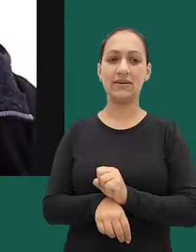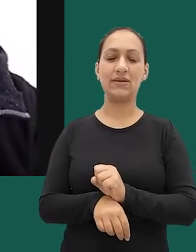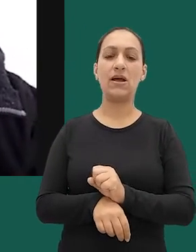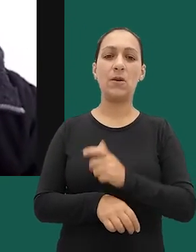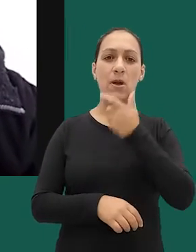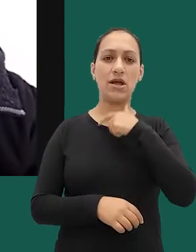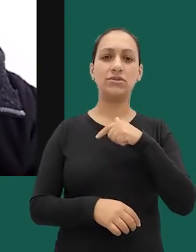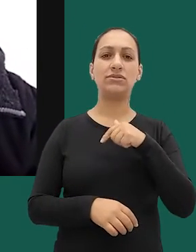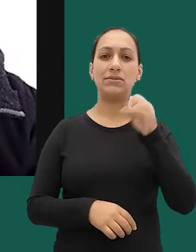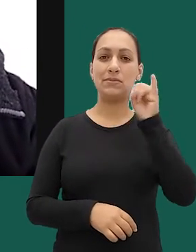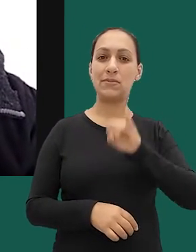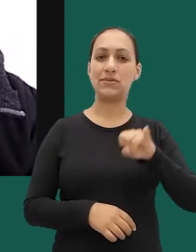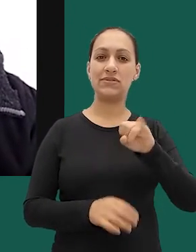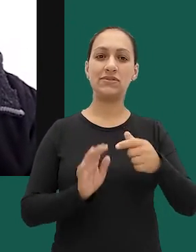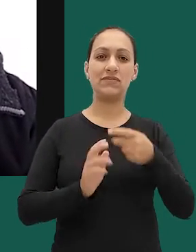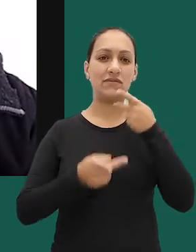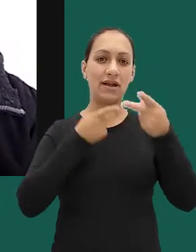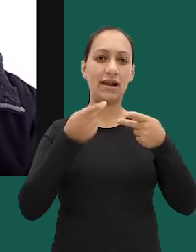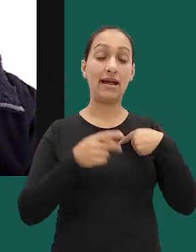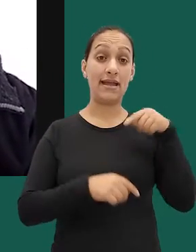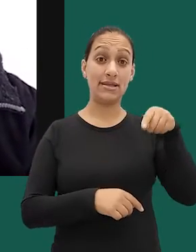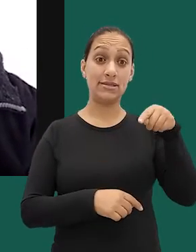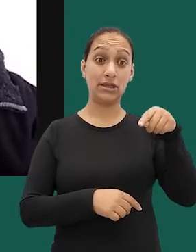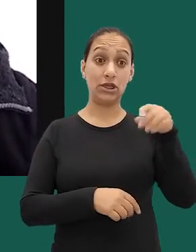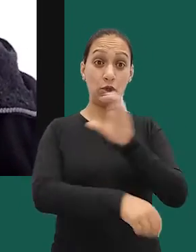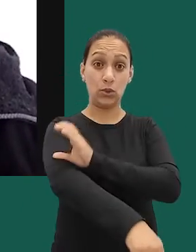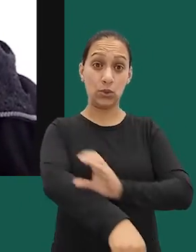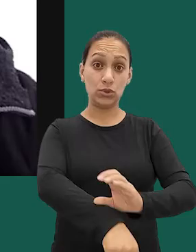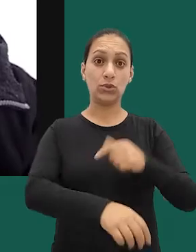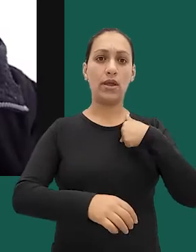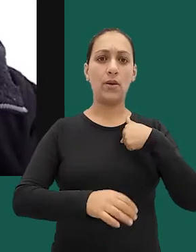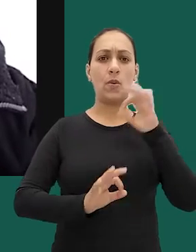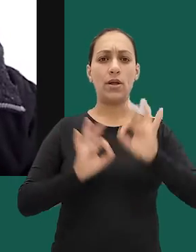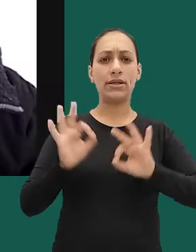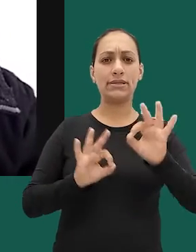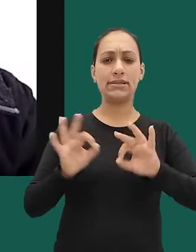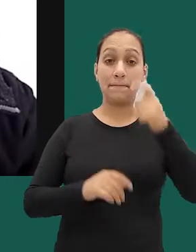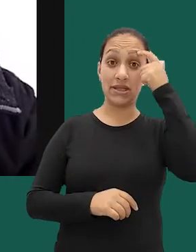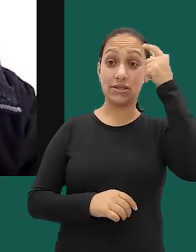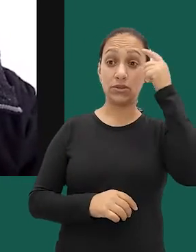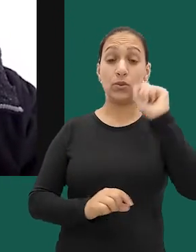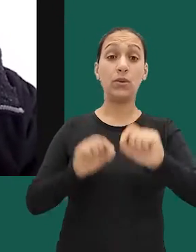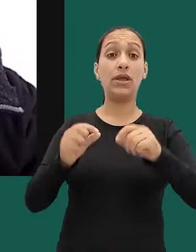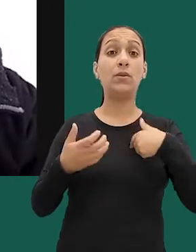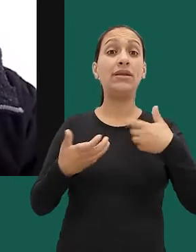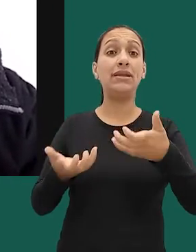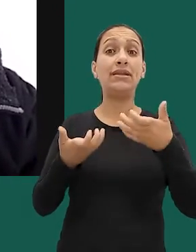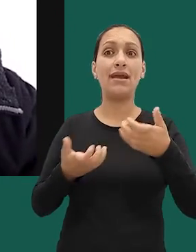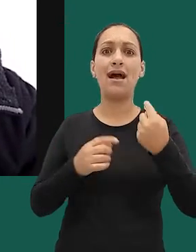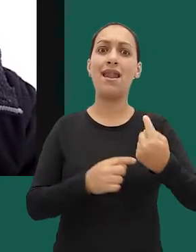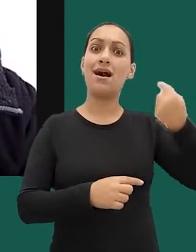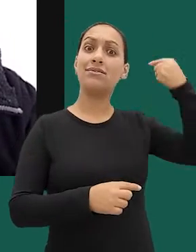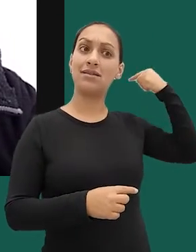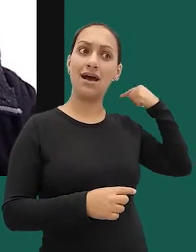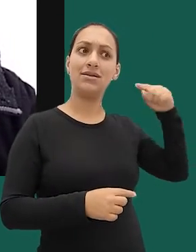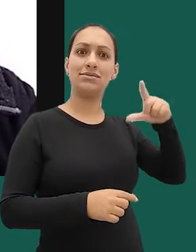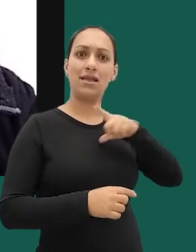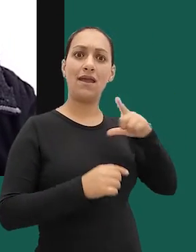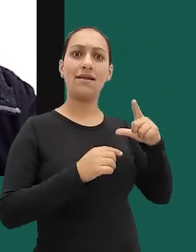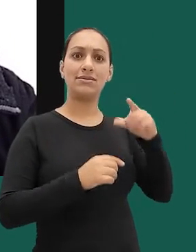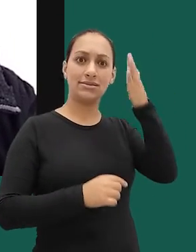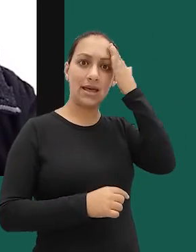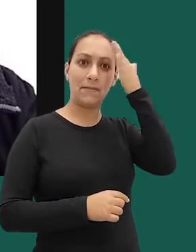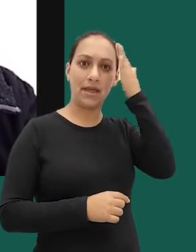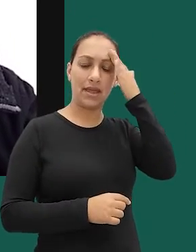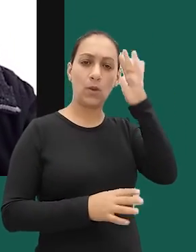vale destacar que a ideia, assim, esse curso eu construí pensando no que eu gostaria de ter tido acesso lá atrás. Quando eu estudava